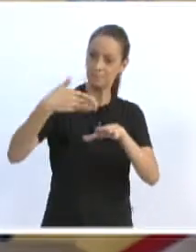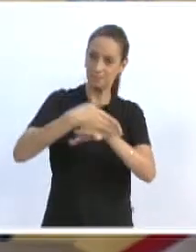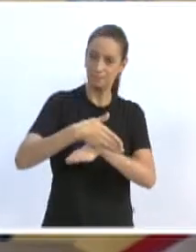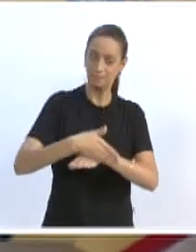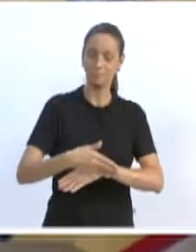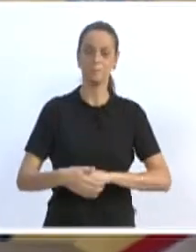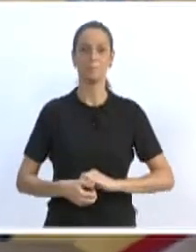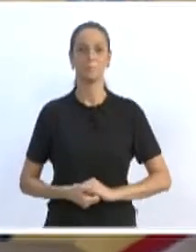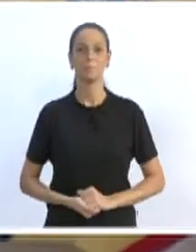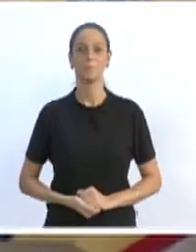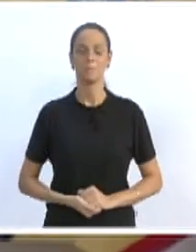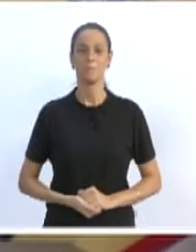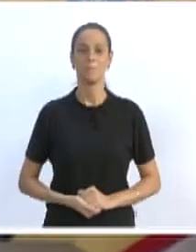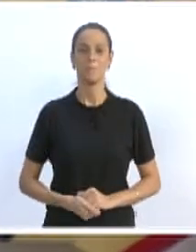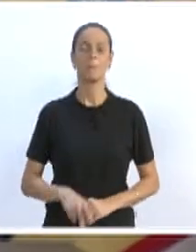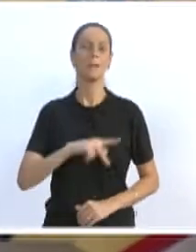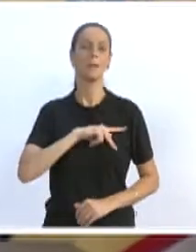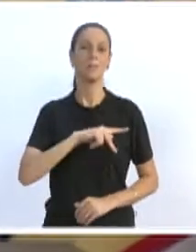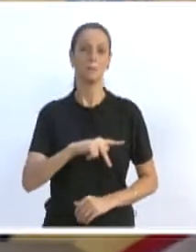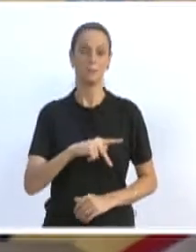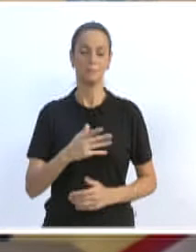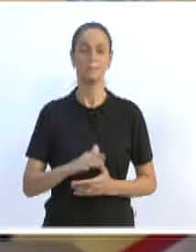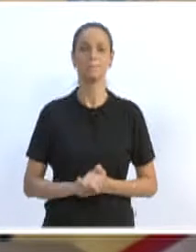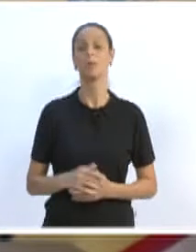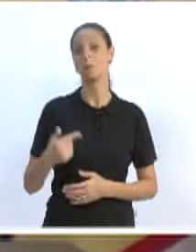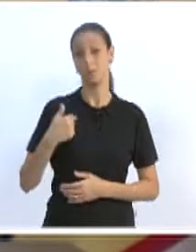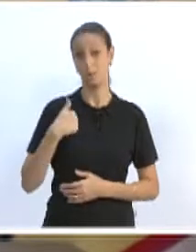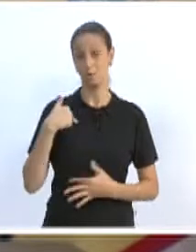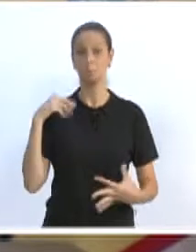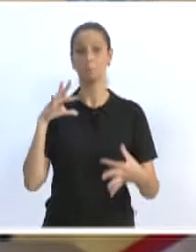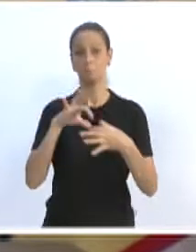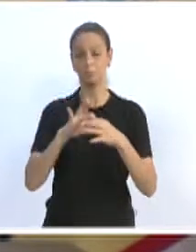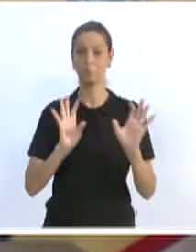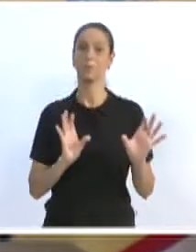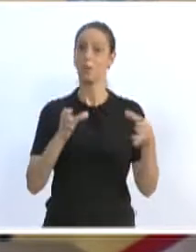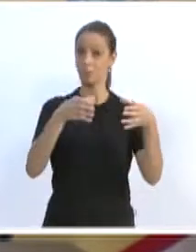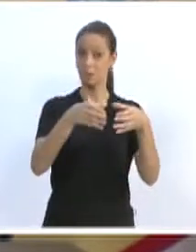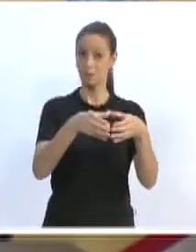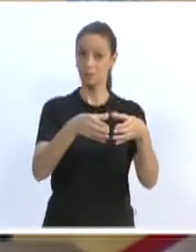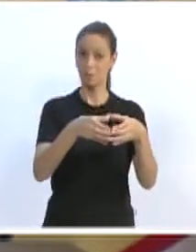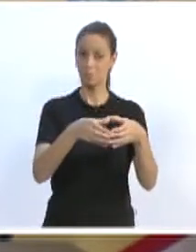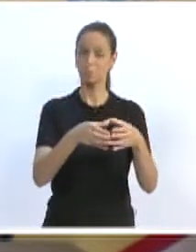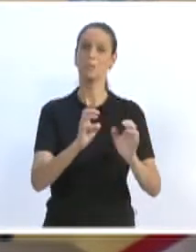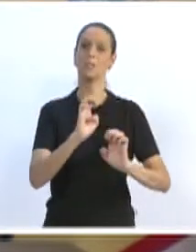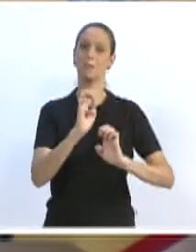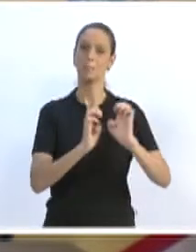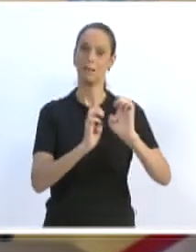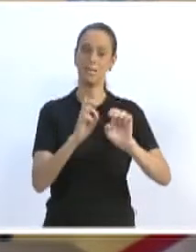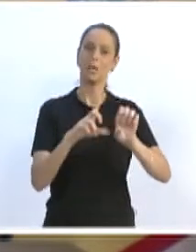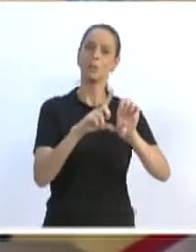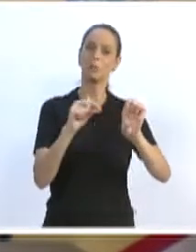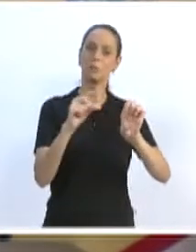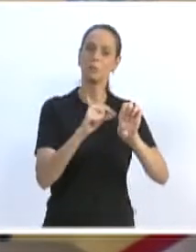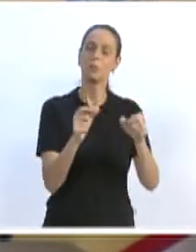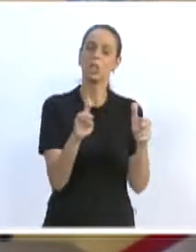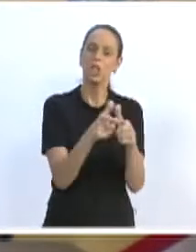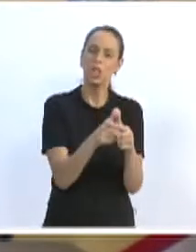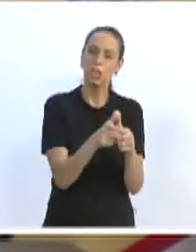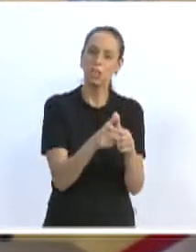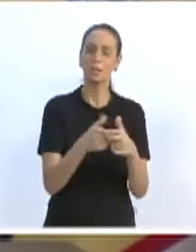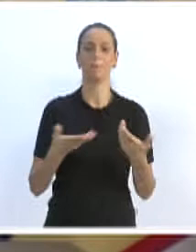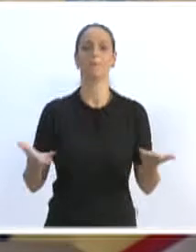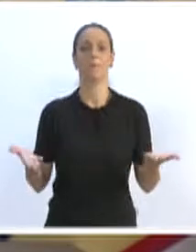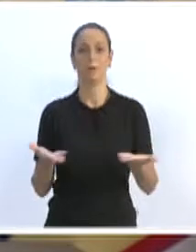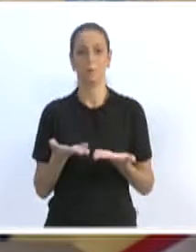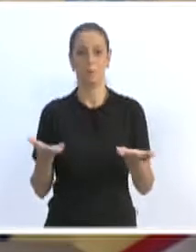senhor presidente como faço parte da comissão do microempreendedor as pequenas empresas hoje eu